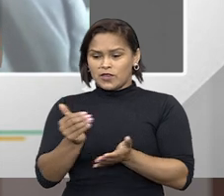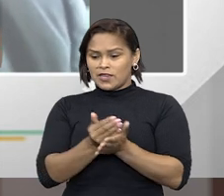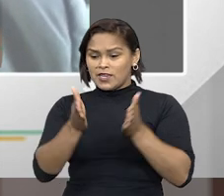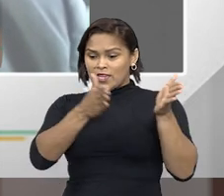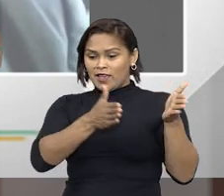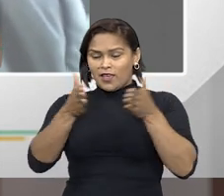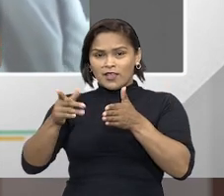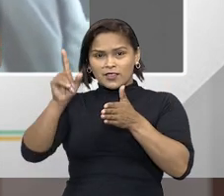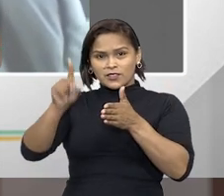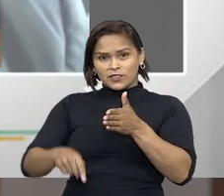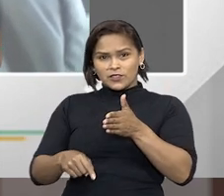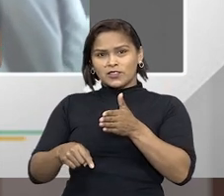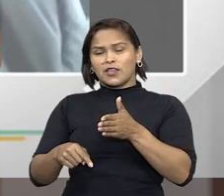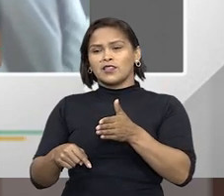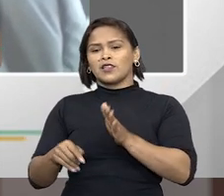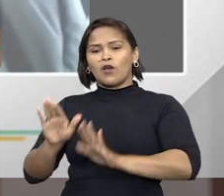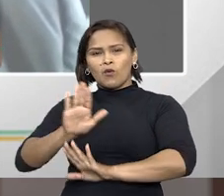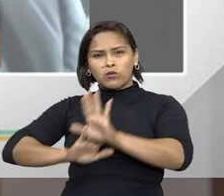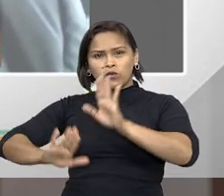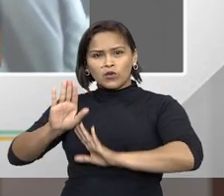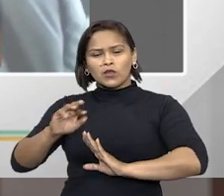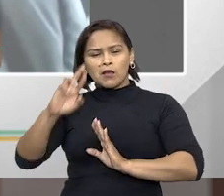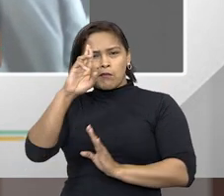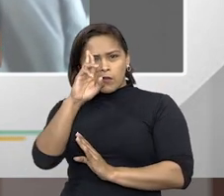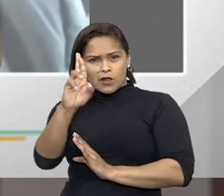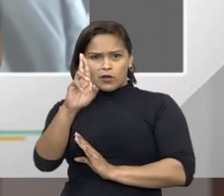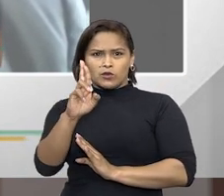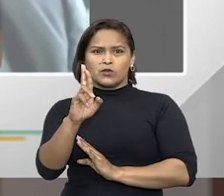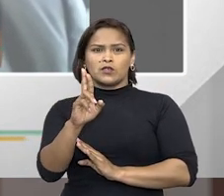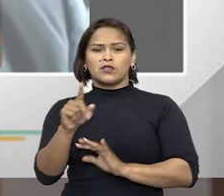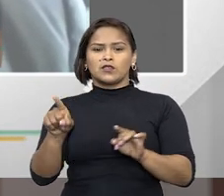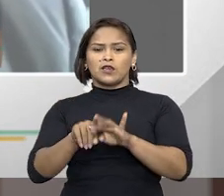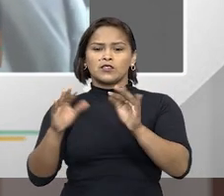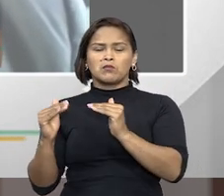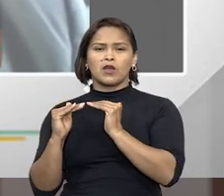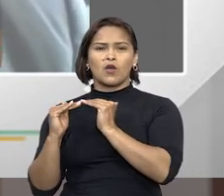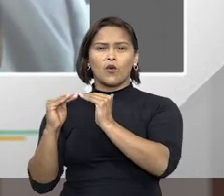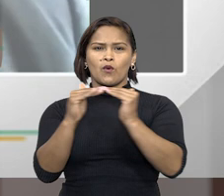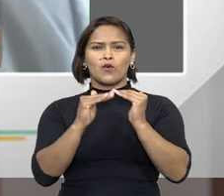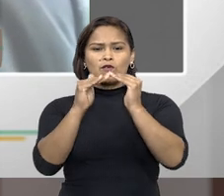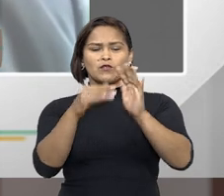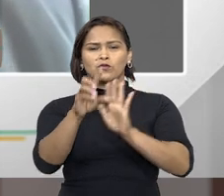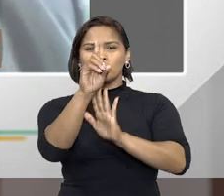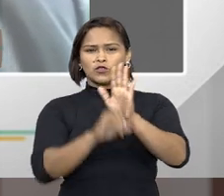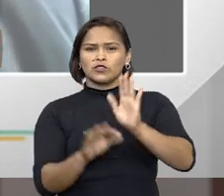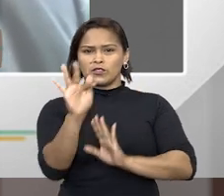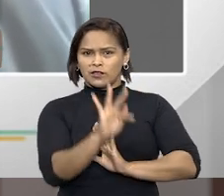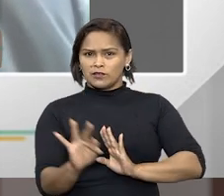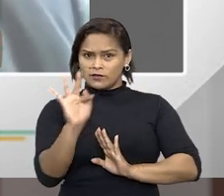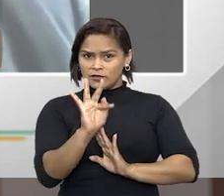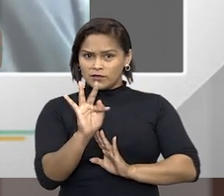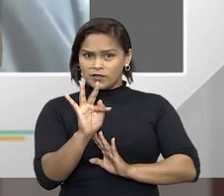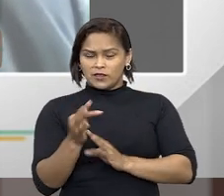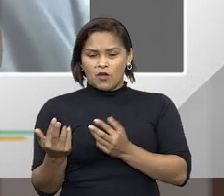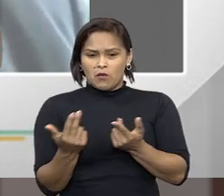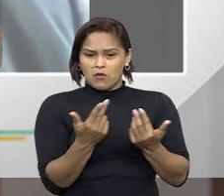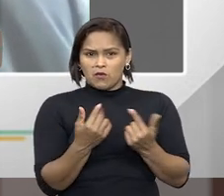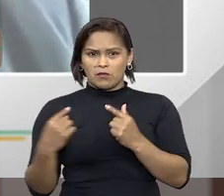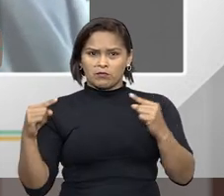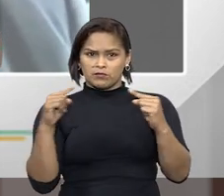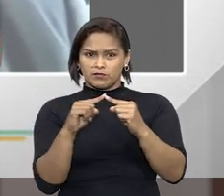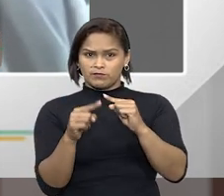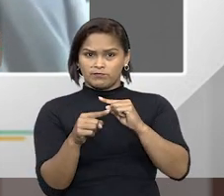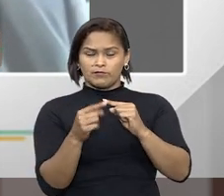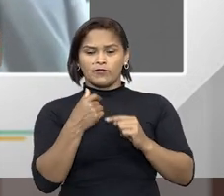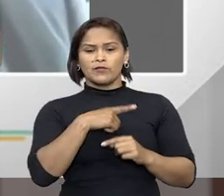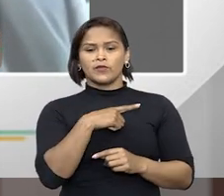pela autoridade e pela uniformidade do direito federal. Não tenho